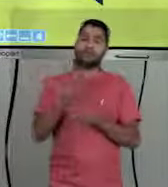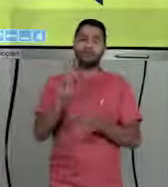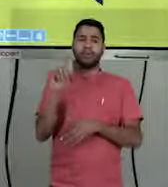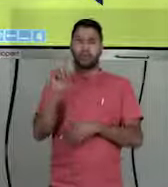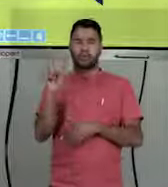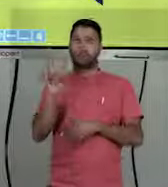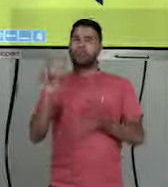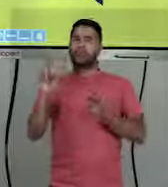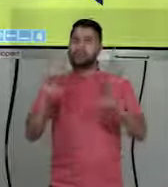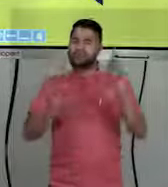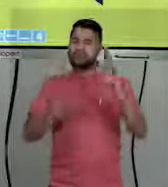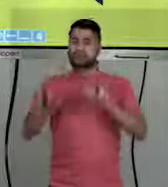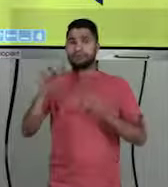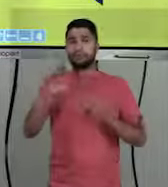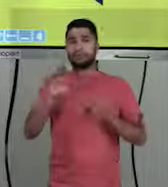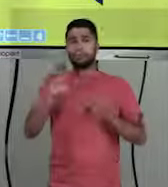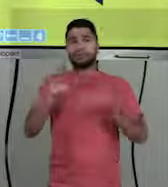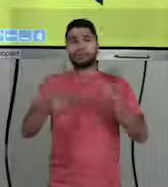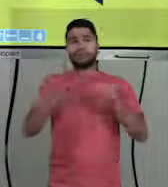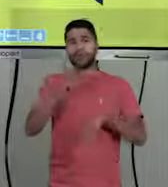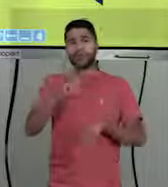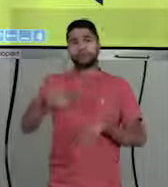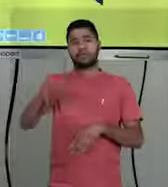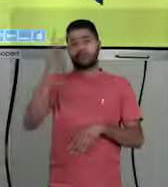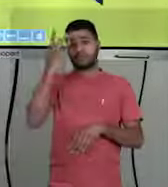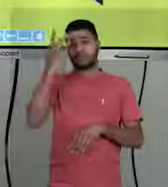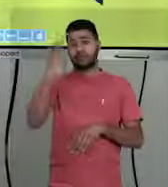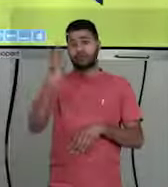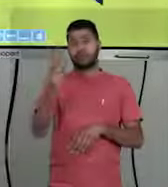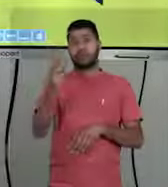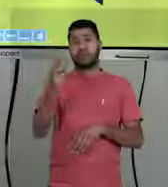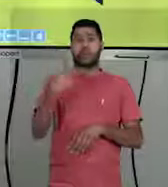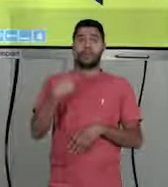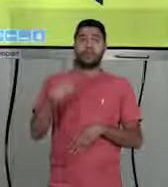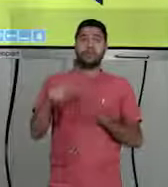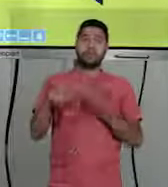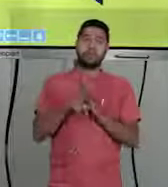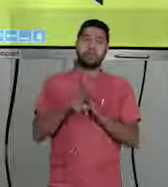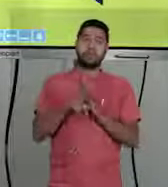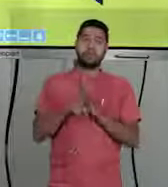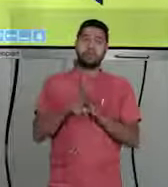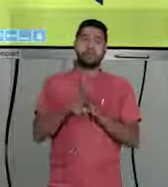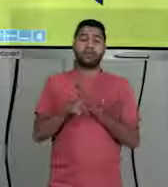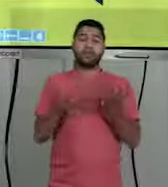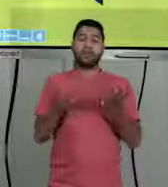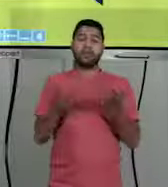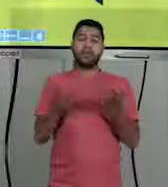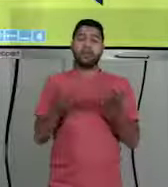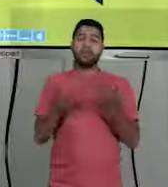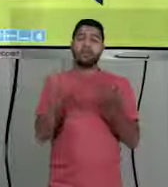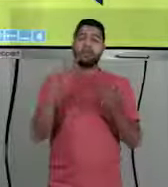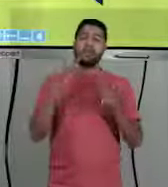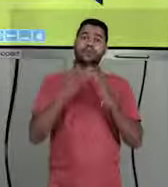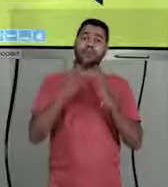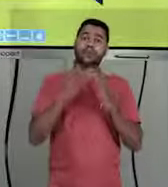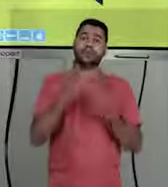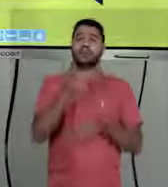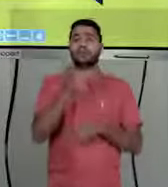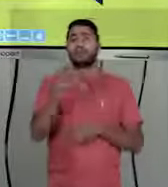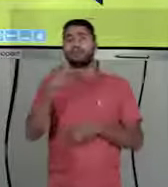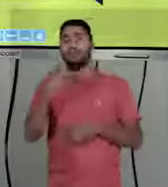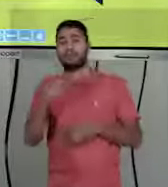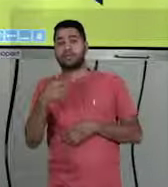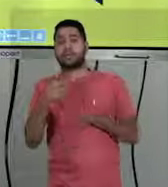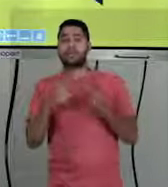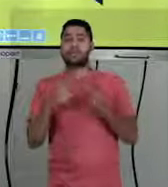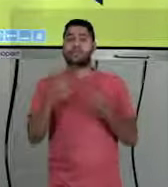diferentes aí. Então, talvez você não saiba a resposta se a voltagem das tomadas da sua casa é de 127